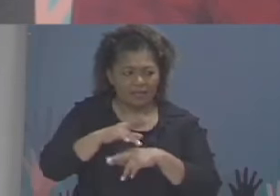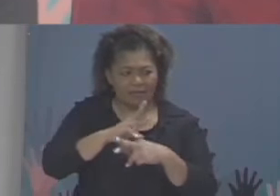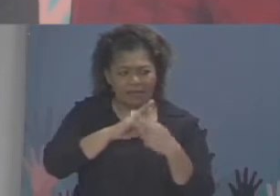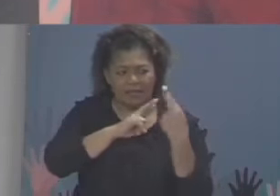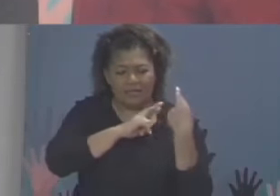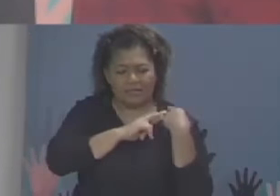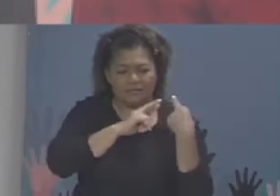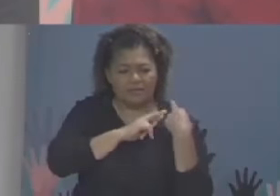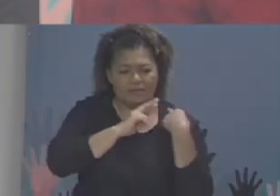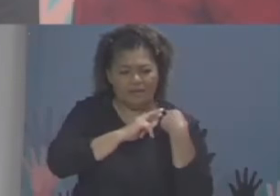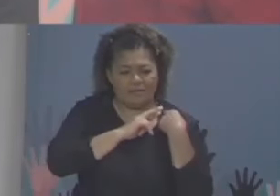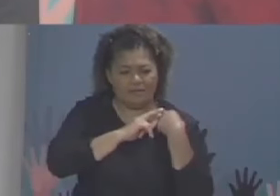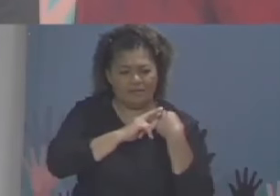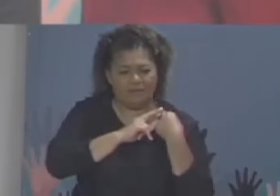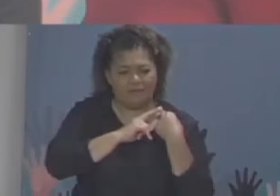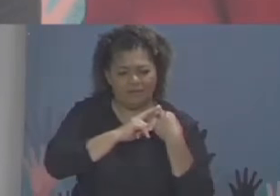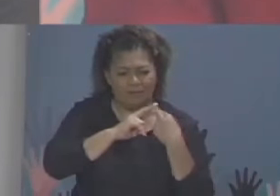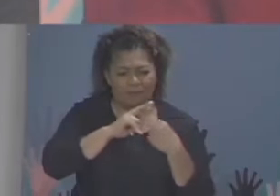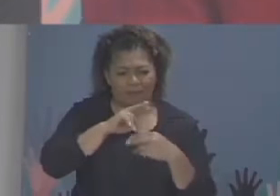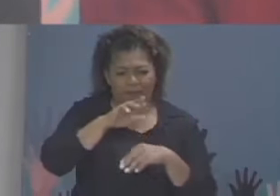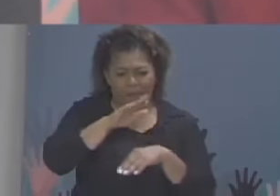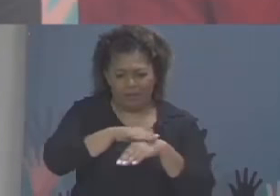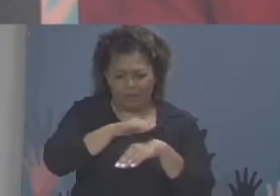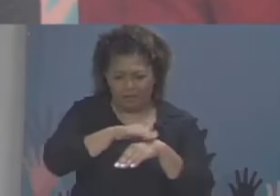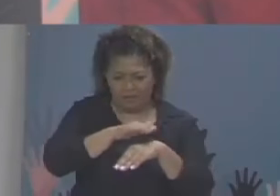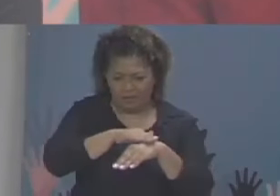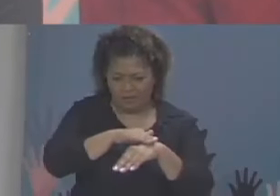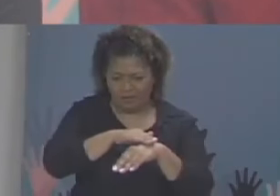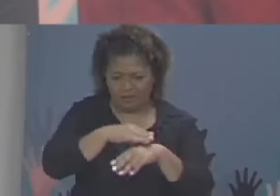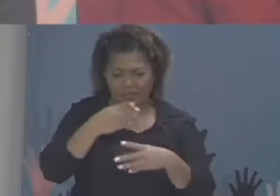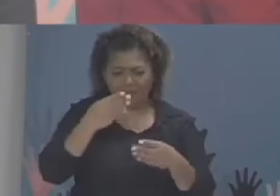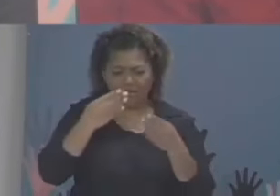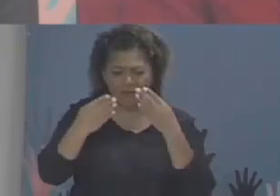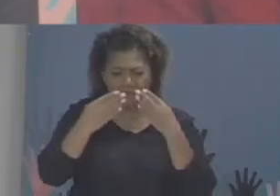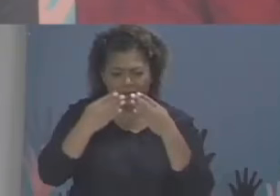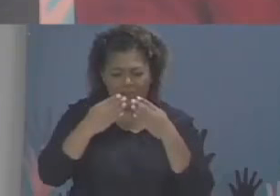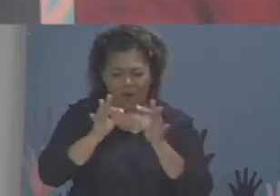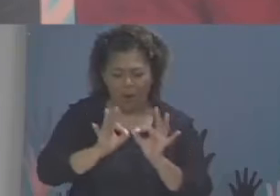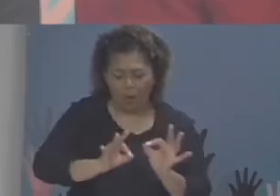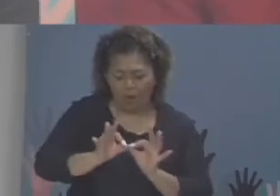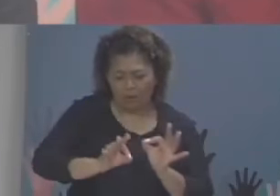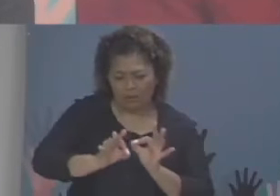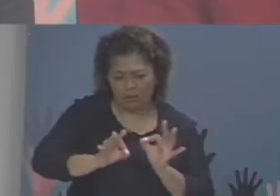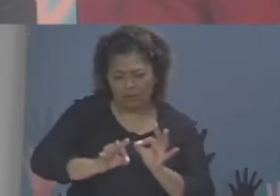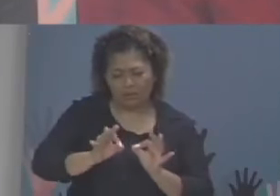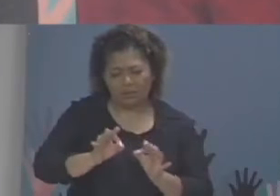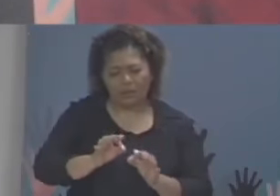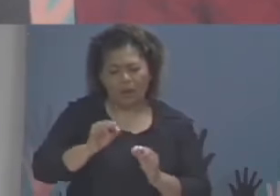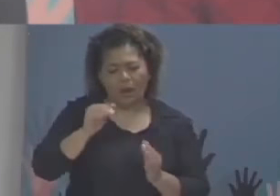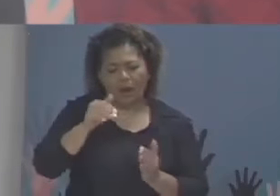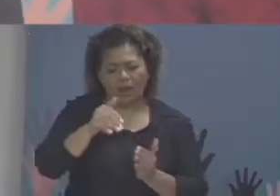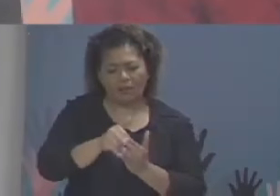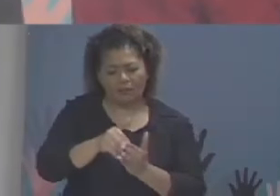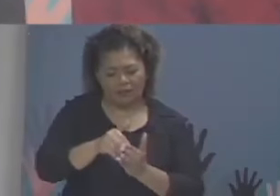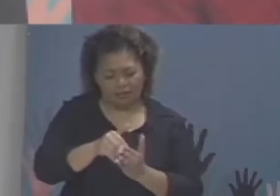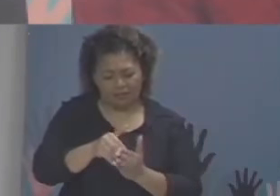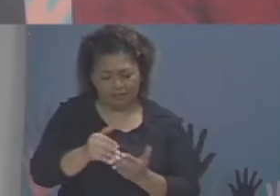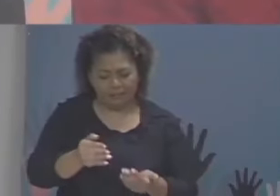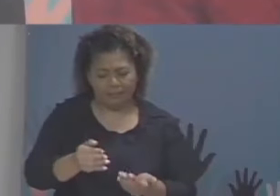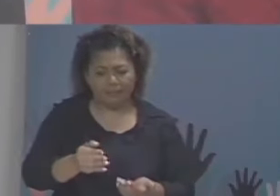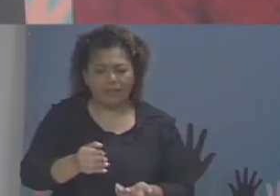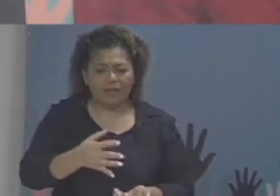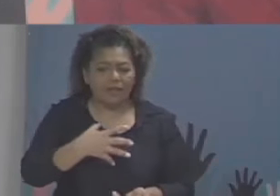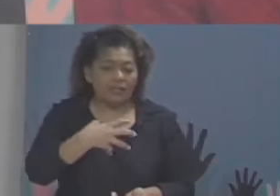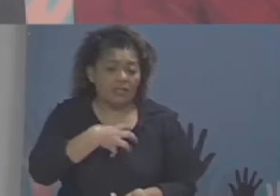estigmas. Isso desde a psicologia organizacional, enfim, até... E foi nesse sentido que promulgamos,